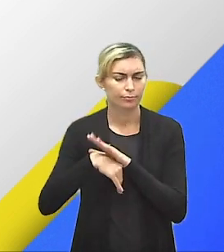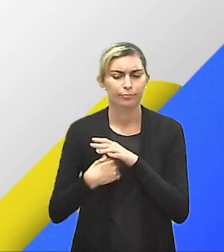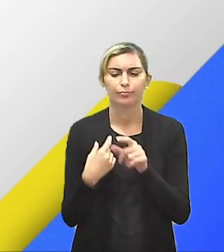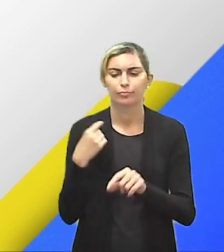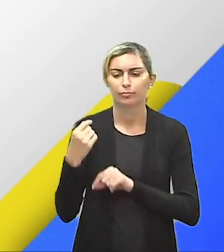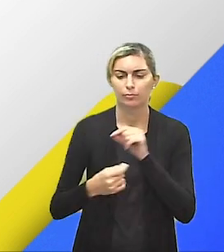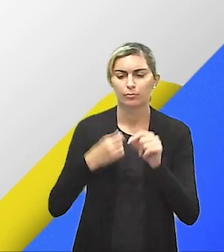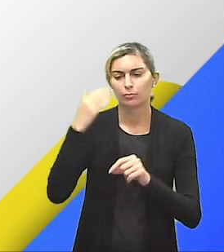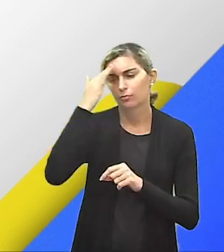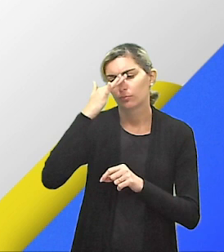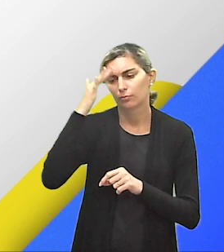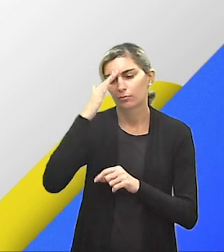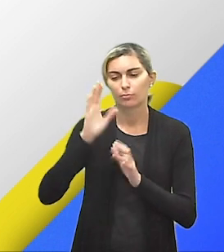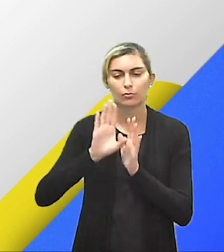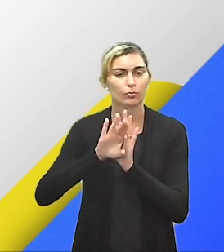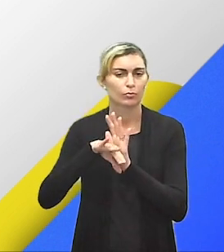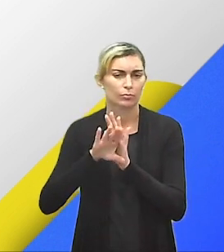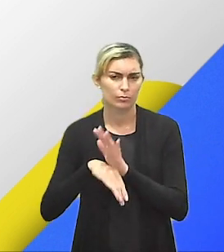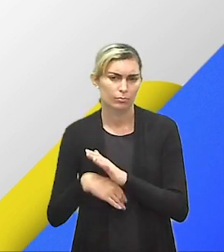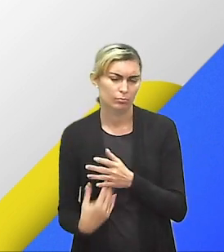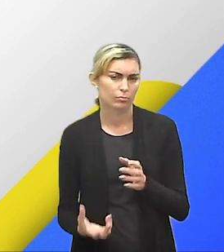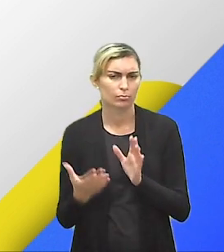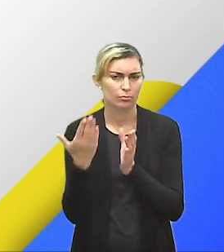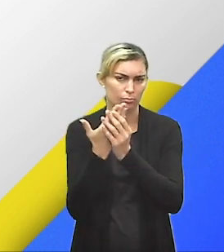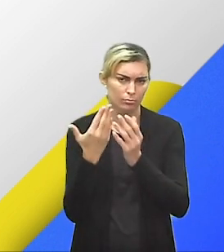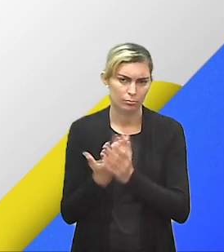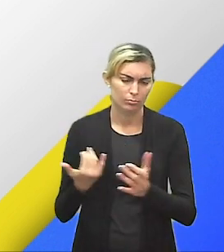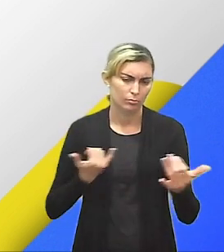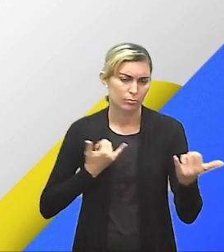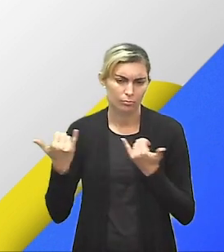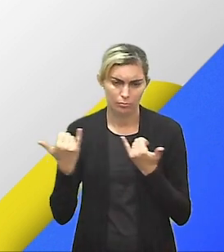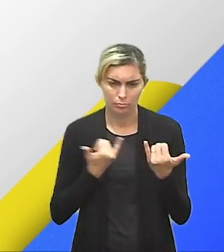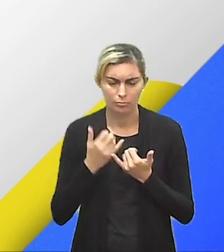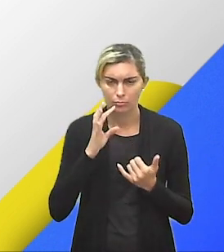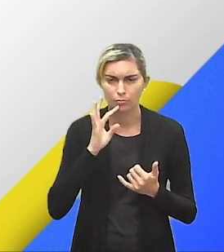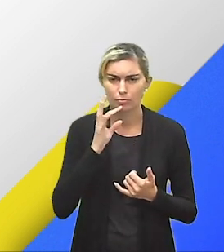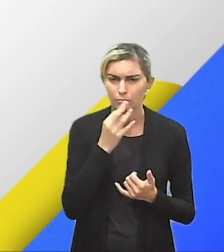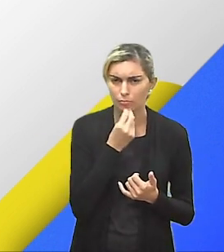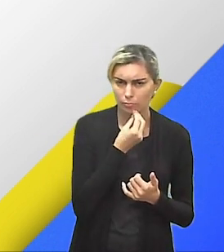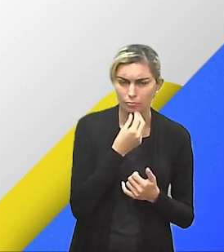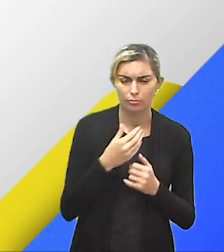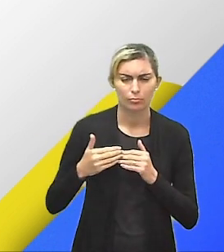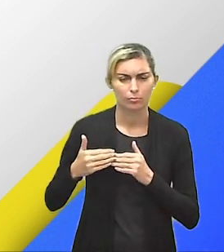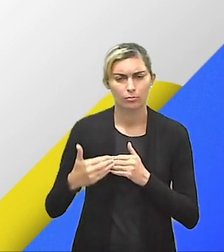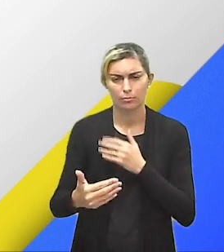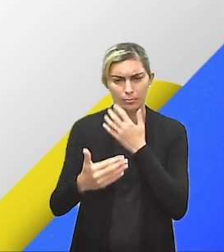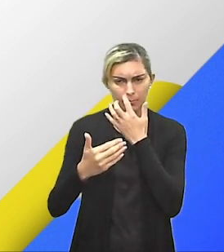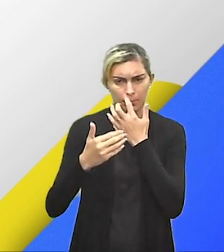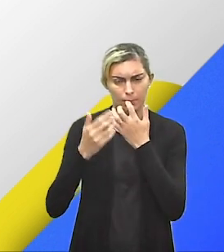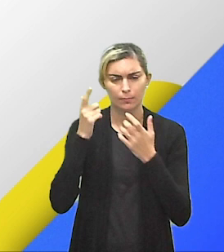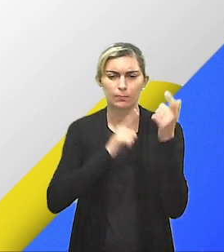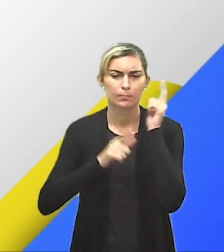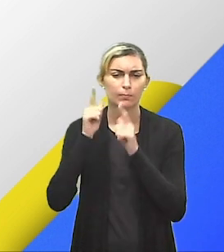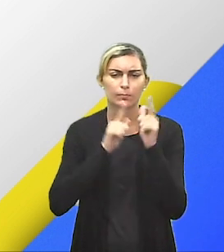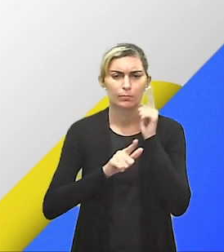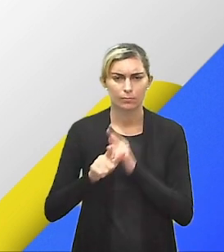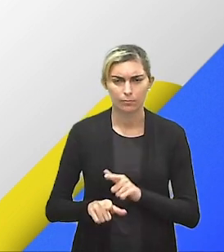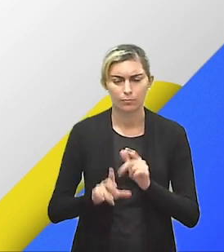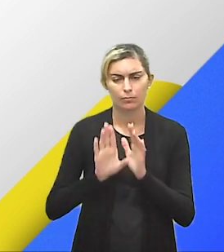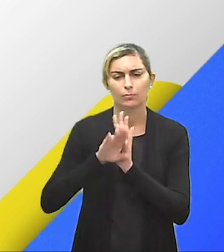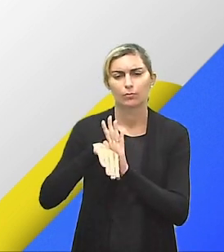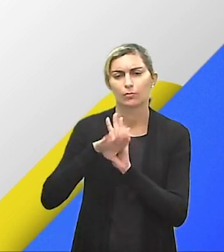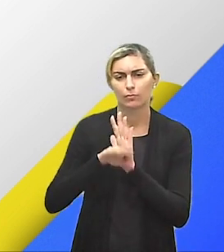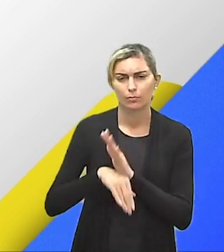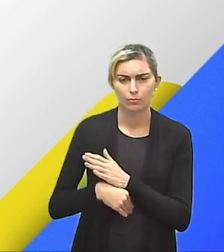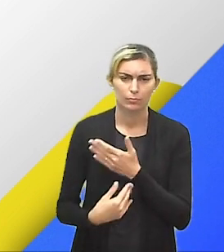vamos entender os conceitos de dado, informação e conhecimento, pois somente através deles vamos conseguir conceituar de